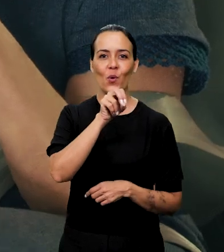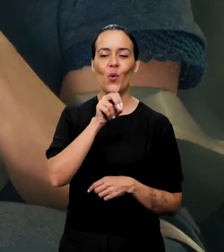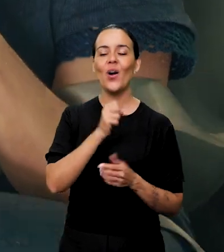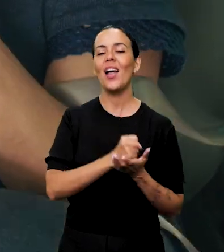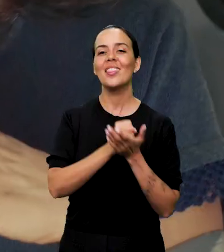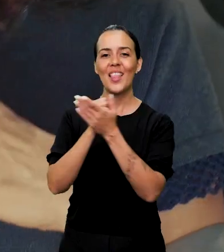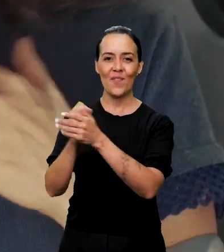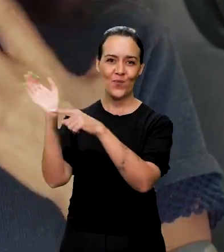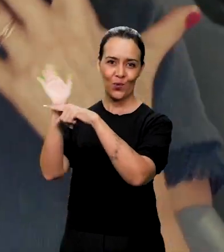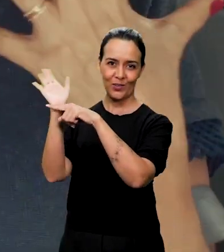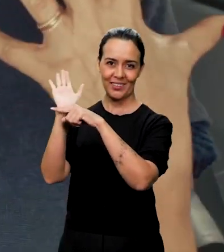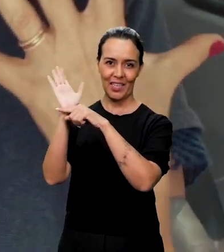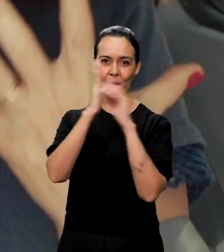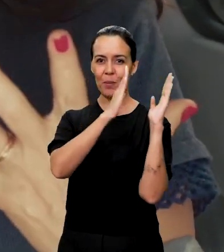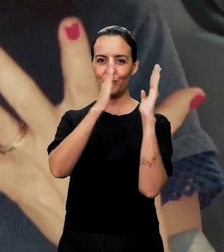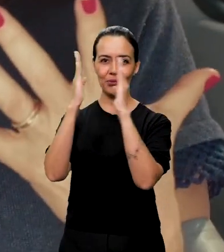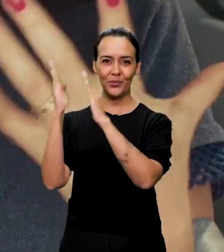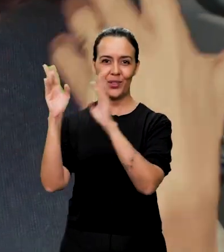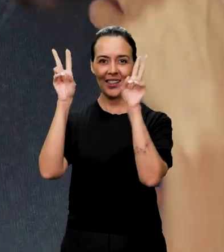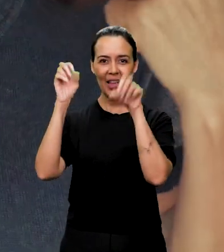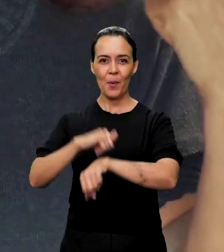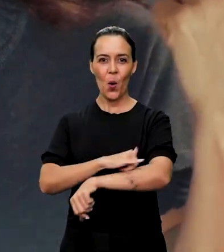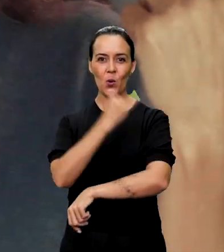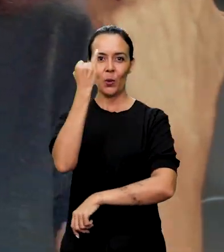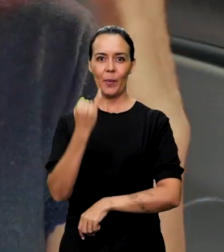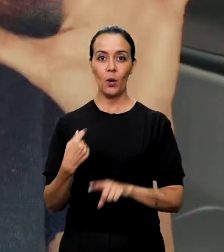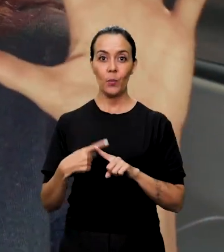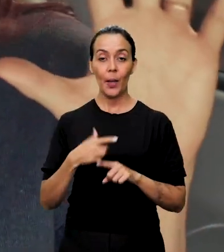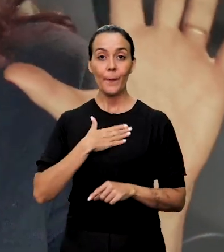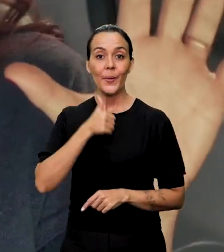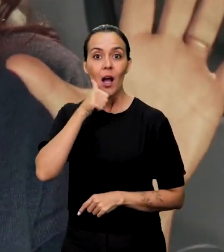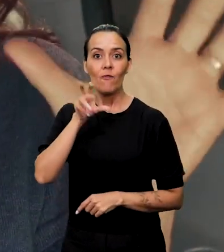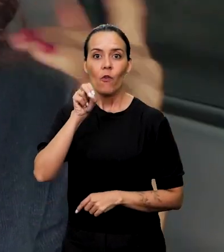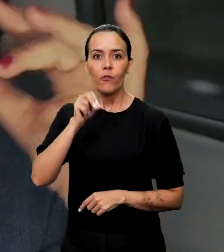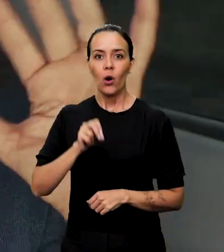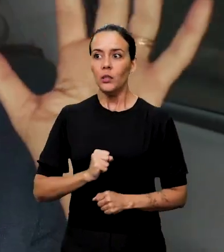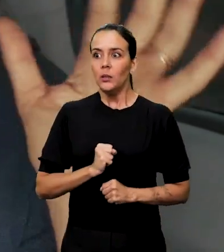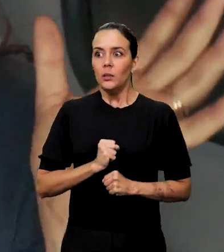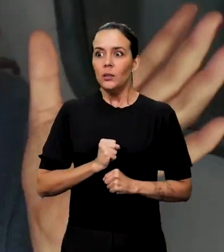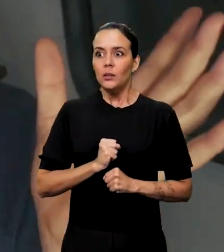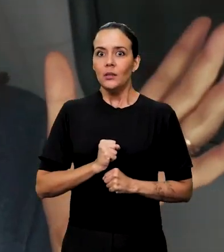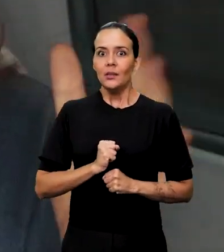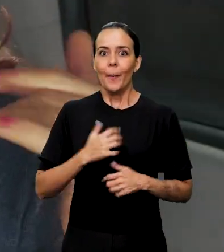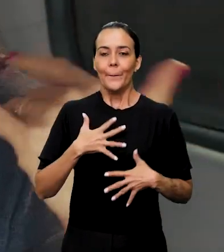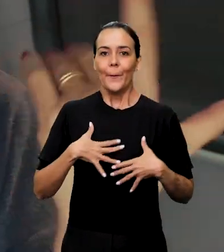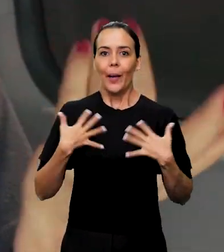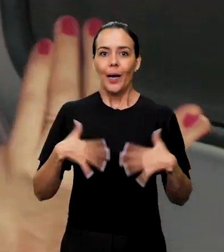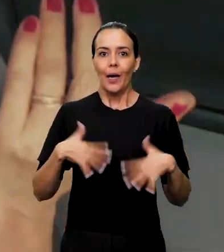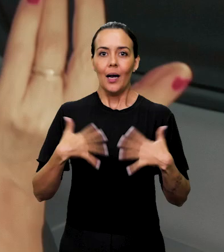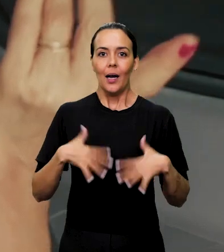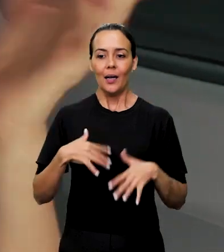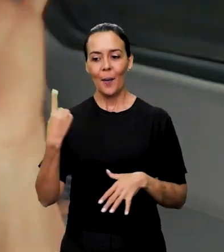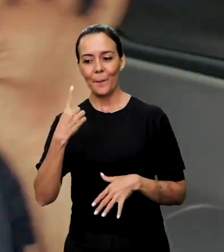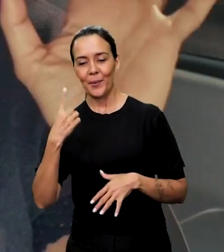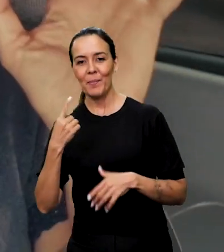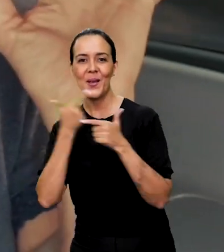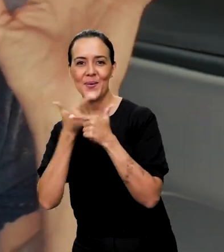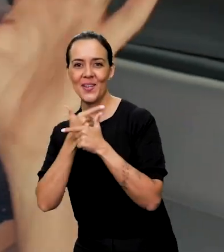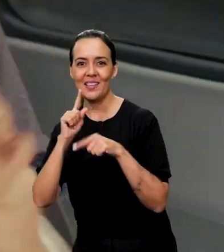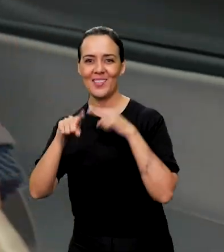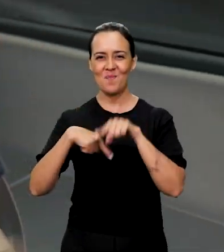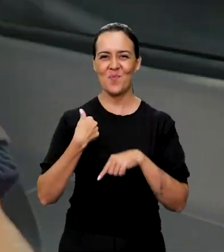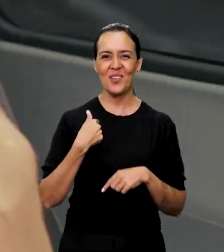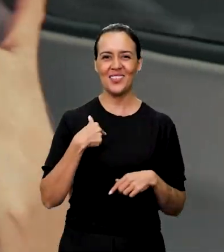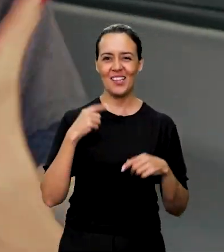no cinema, porque ela estava super tensa, então ele teve essa sabedoria, vou relaxá-la, fazê-la rir, para depois gozar, quem sabe, né? Tipo